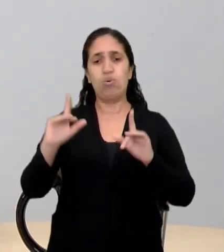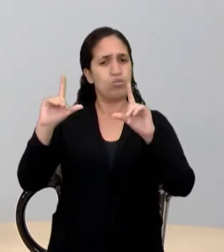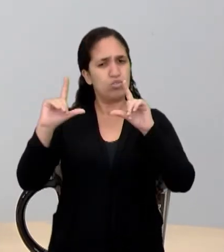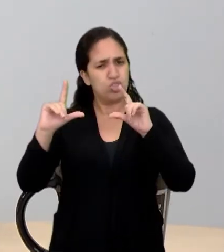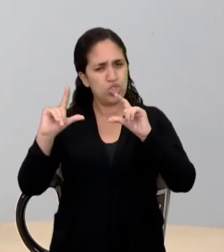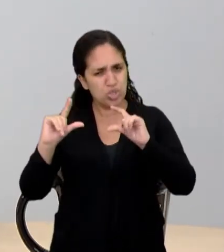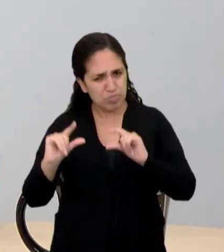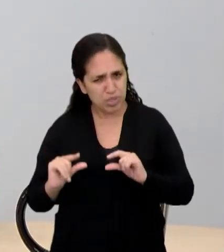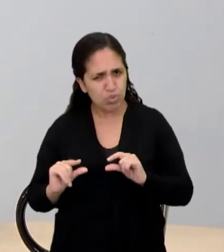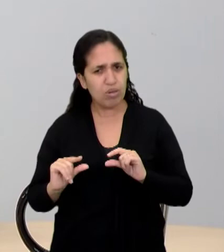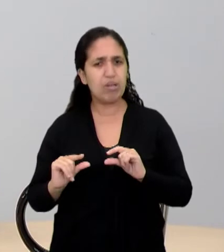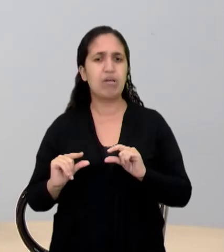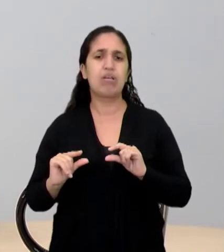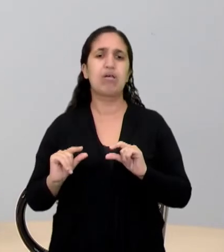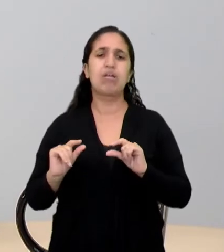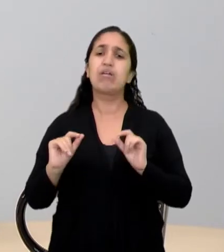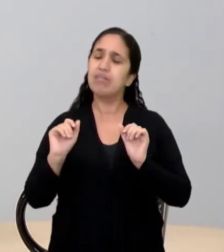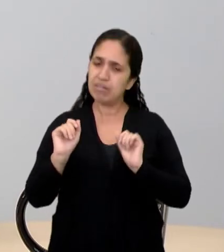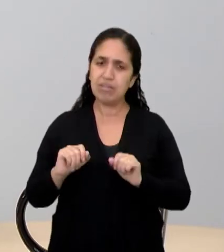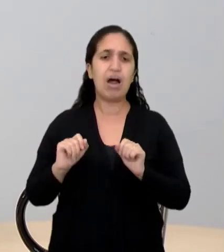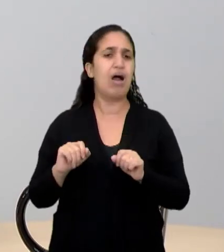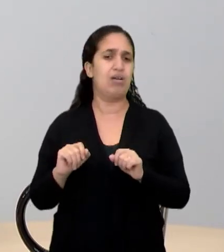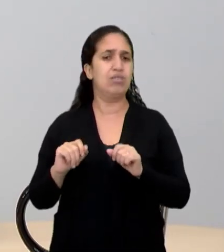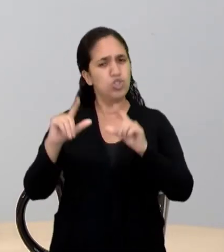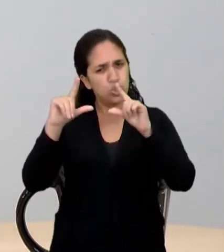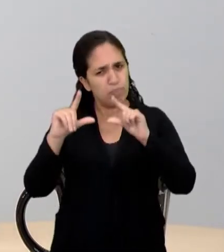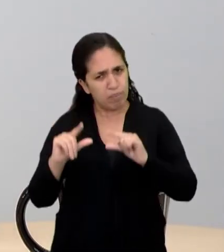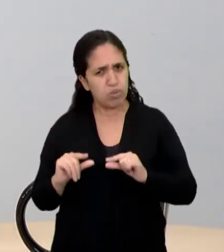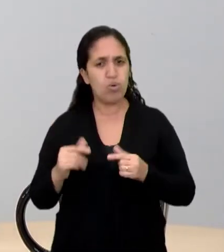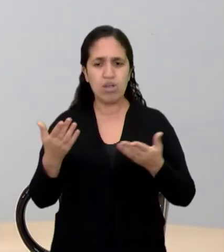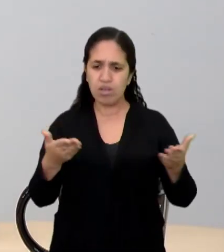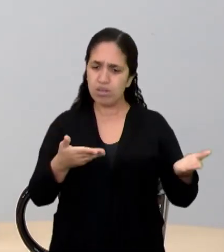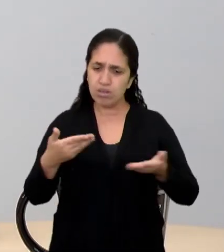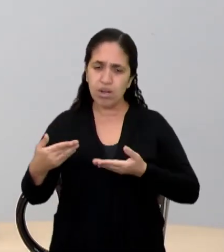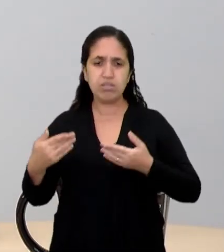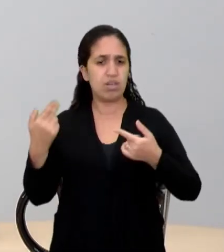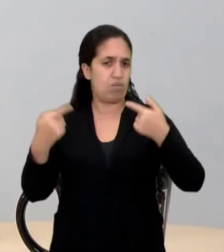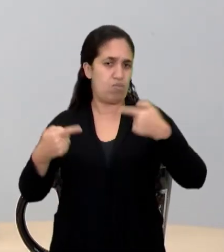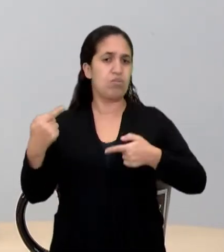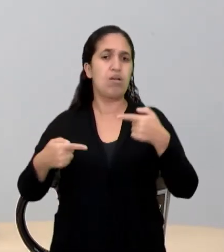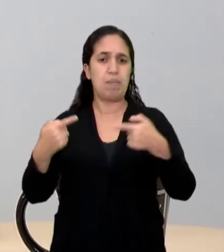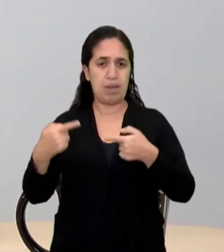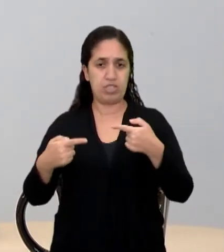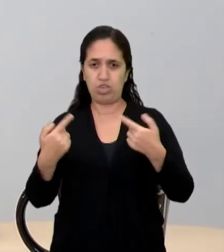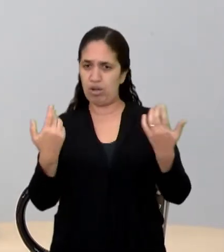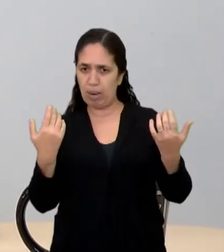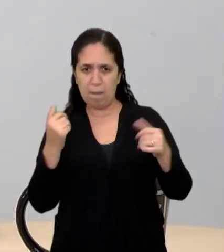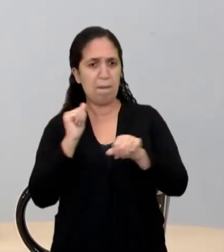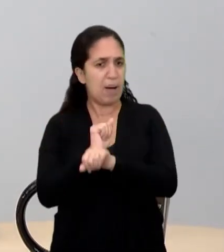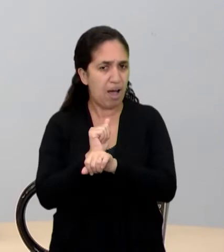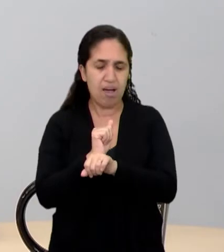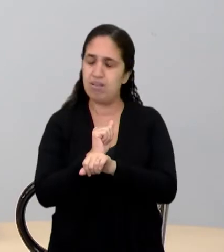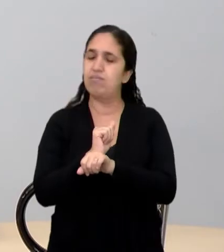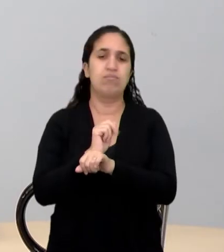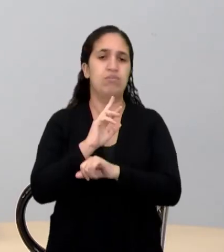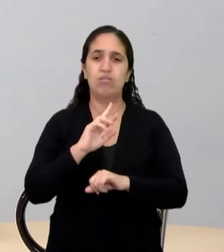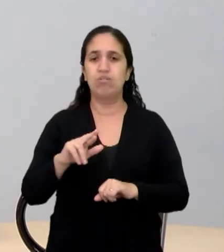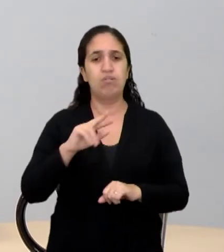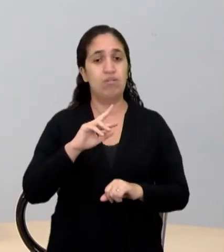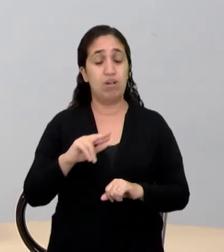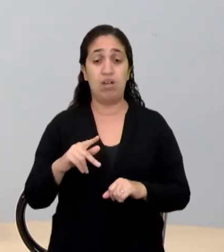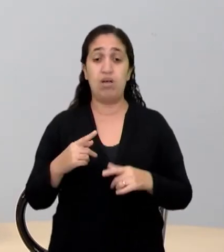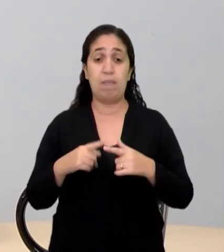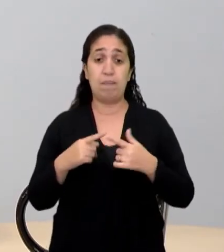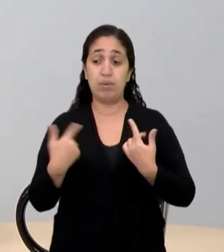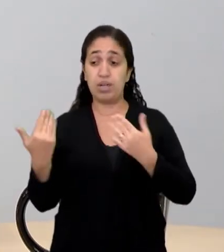diminuir seria o caso interessante. Diminuir e trazer para o debate já é o primeiro passo, mas parar de falar, não. E muito pelo contrário,